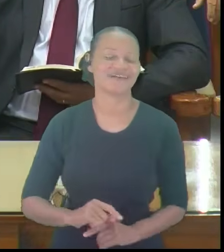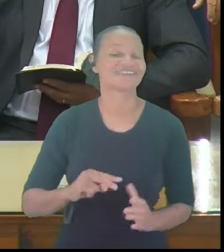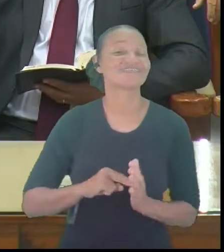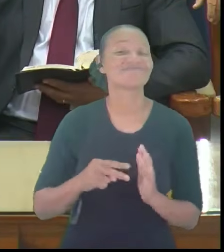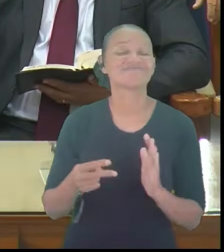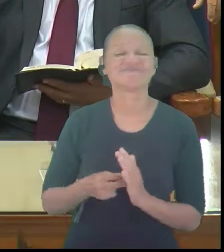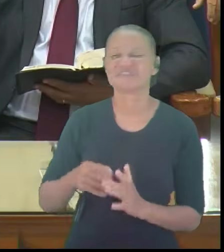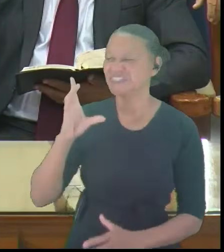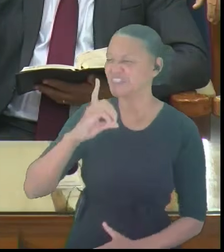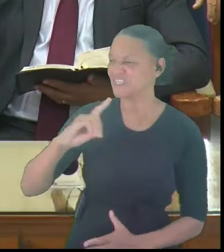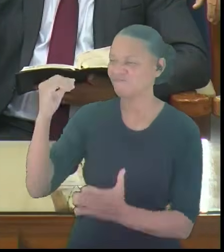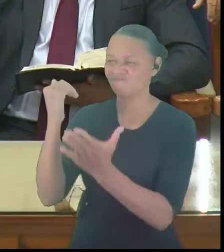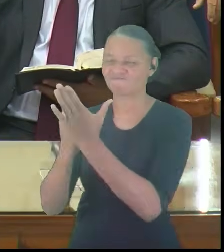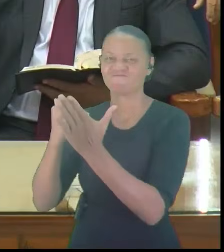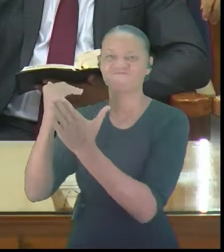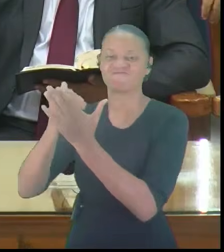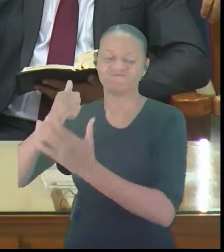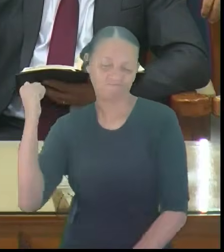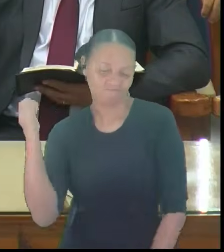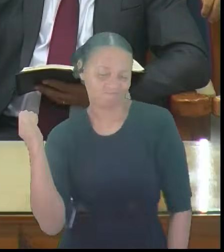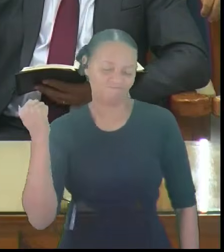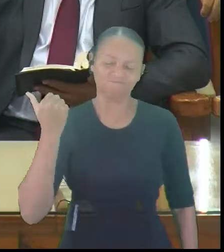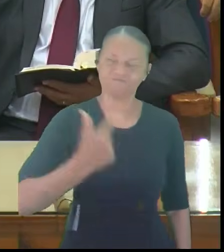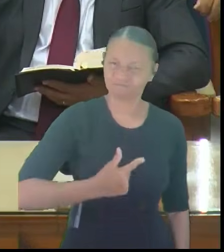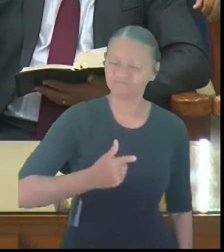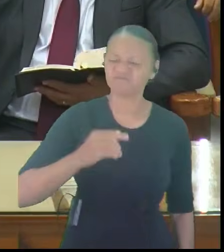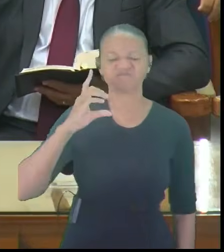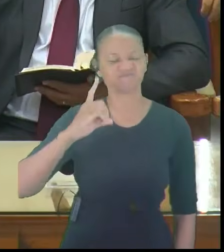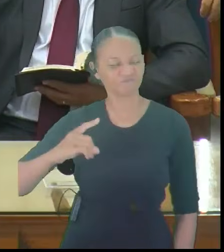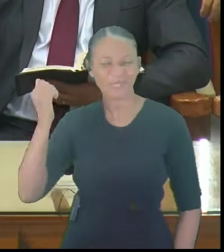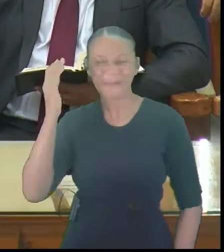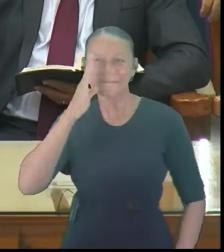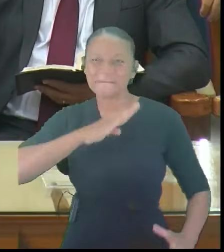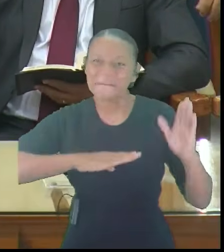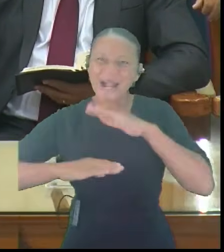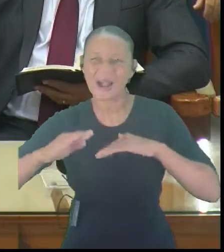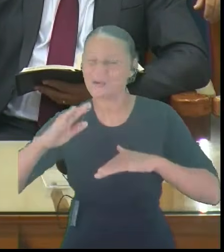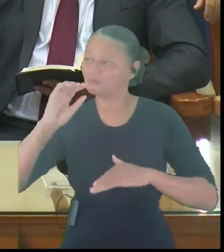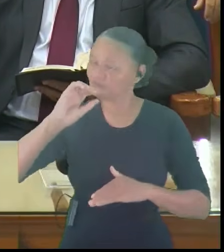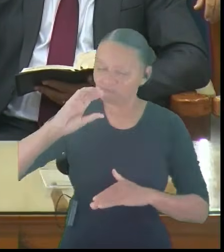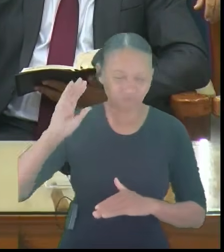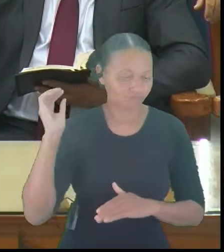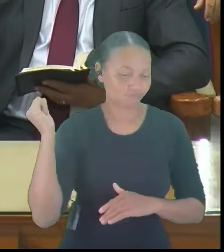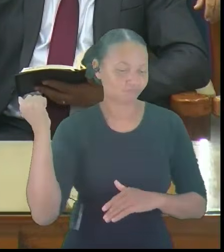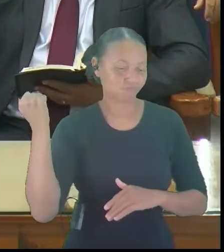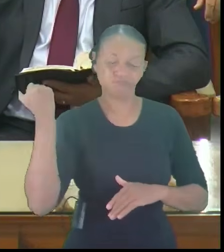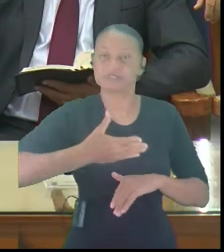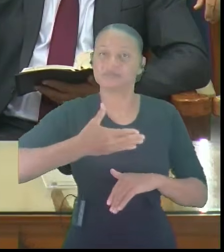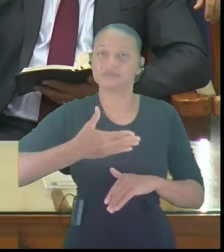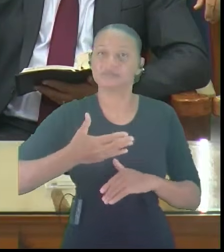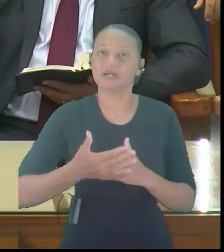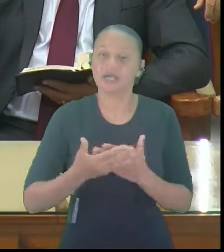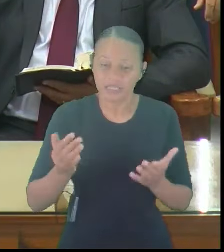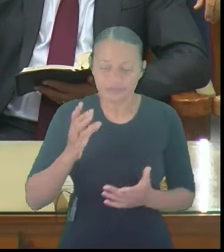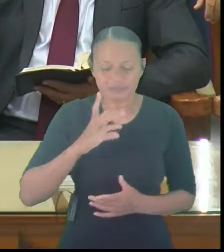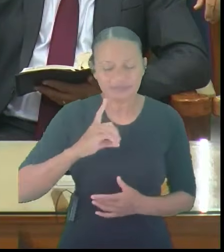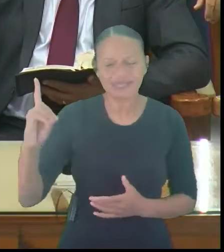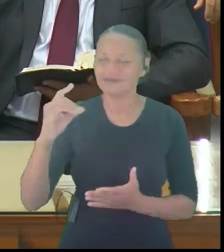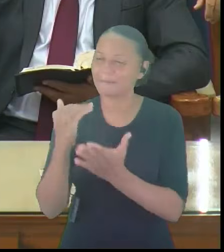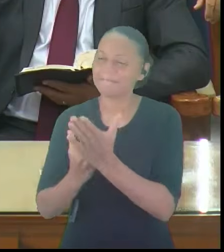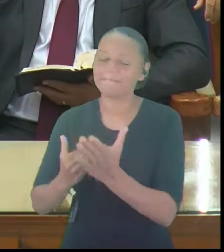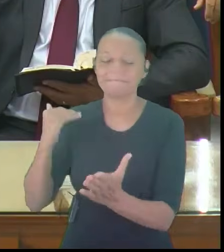Anás. Deus é maior do que Caifás. Deus é maior do que João. E Deus é maior do